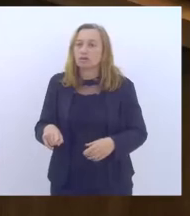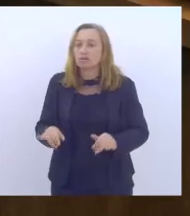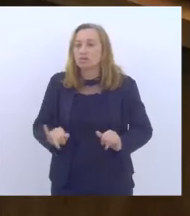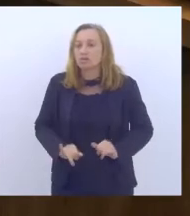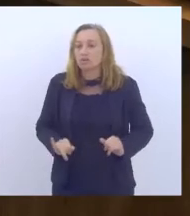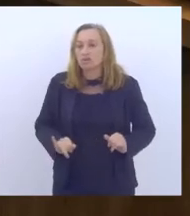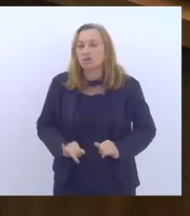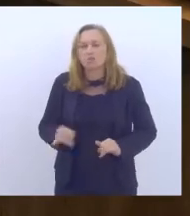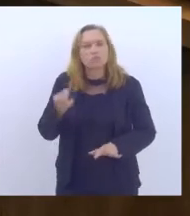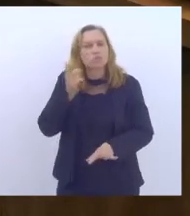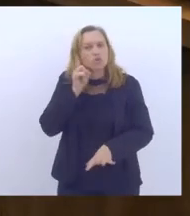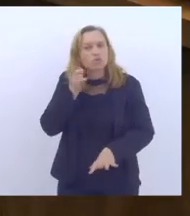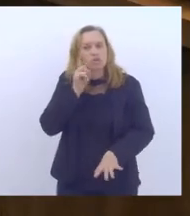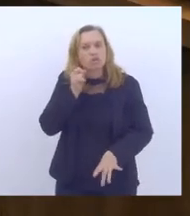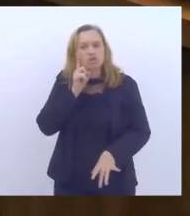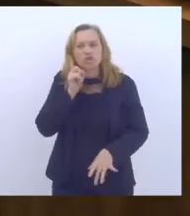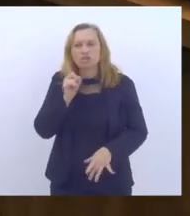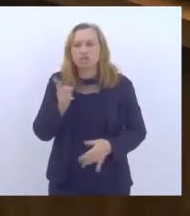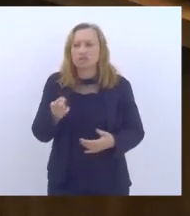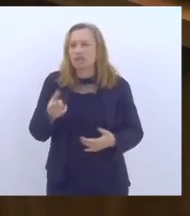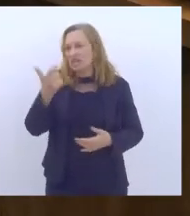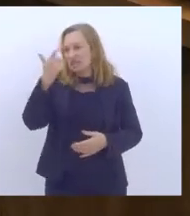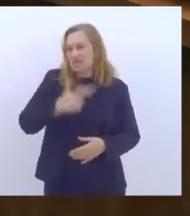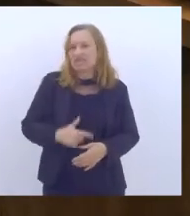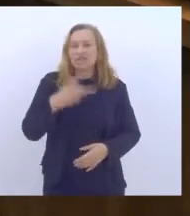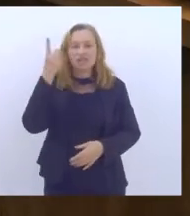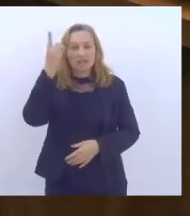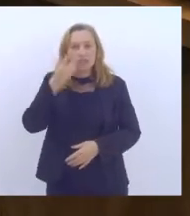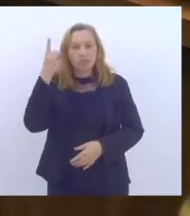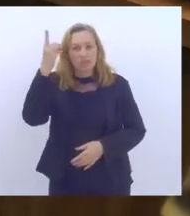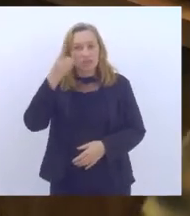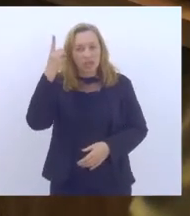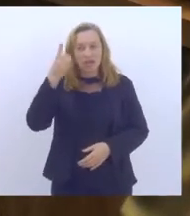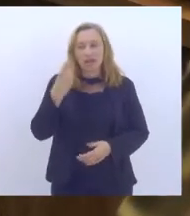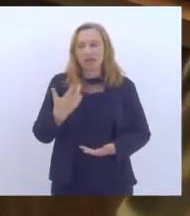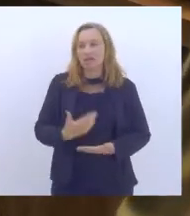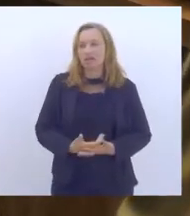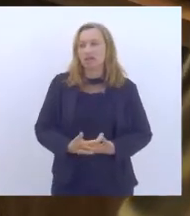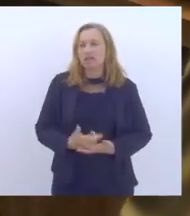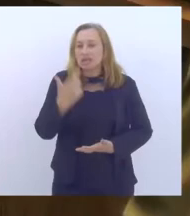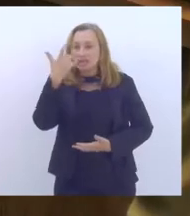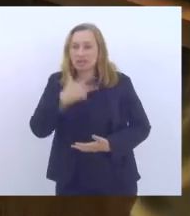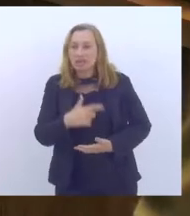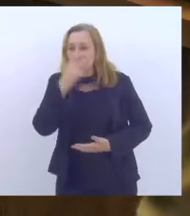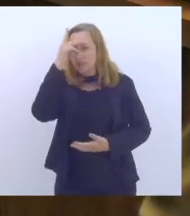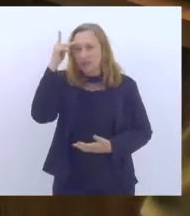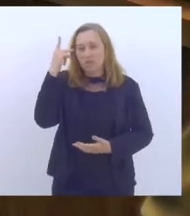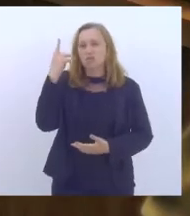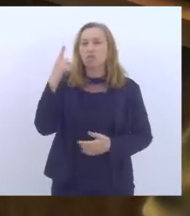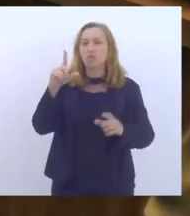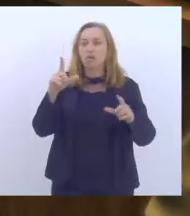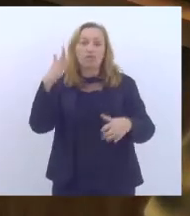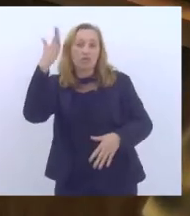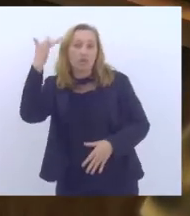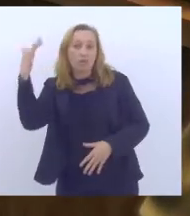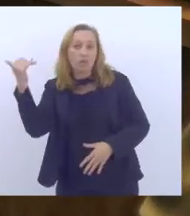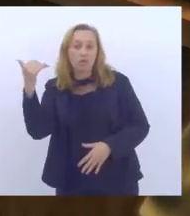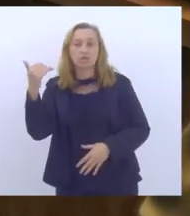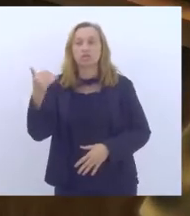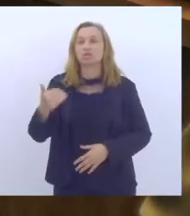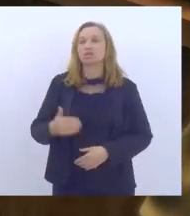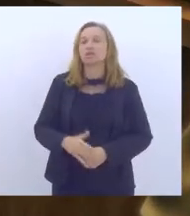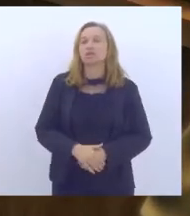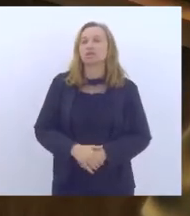Mickey não adianta ser deputada a planta ser pessoa conhecida publicamente